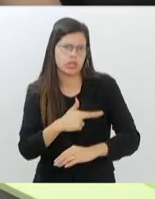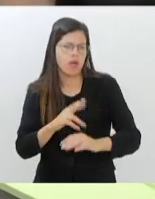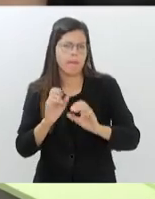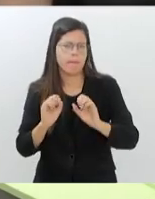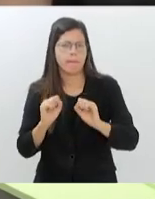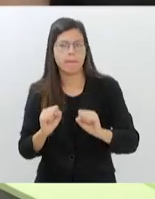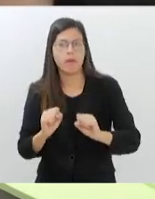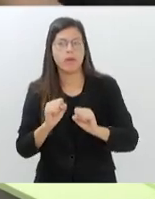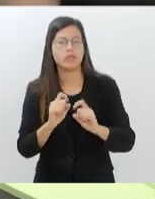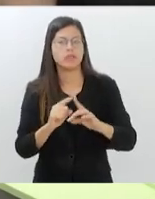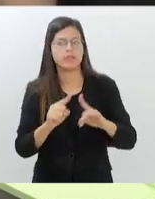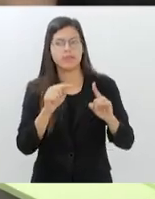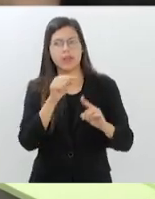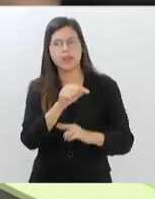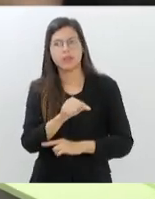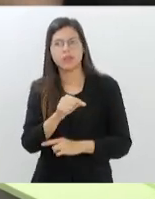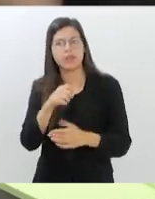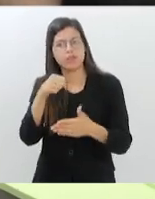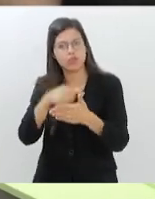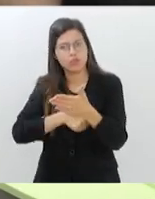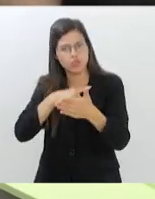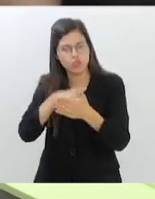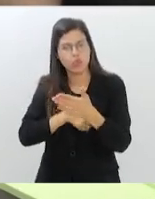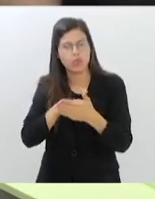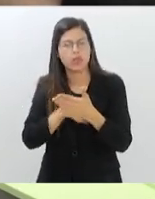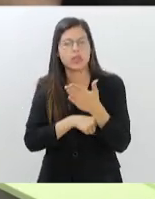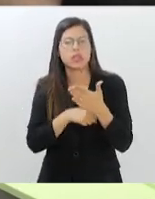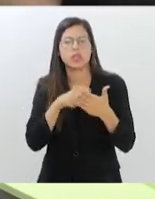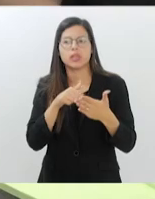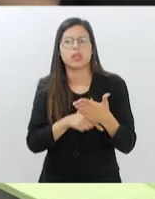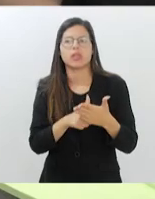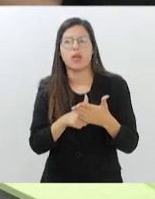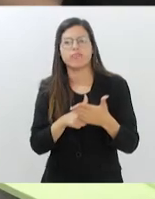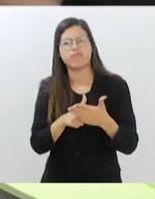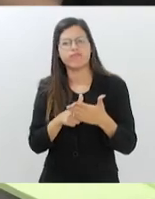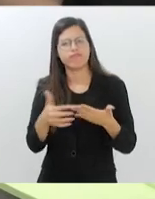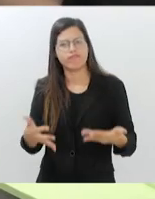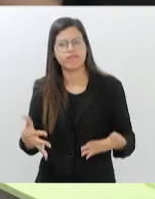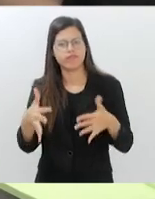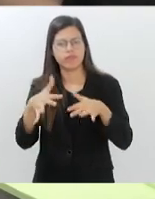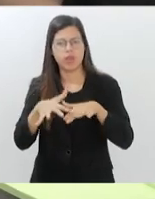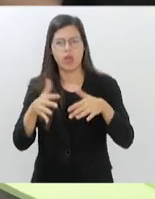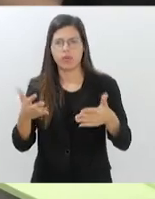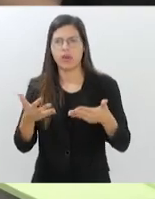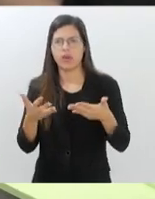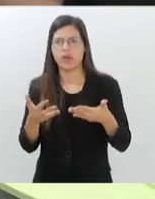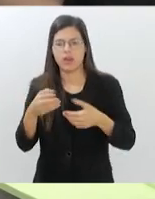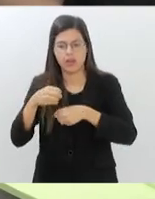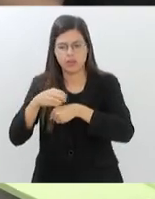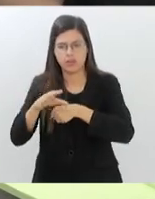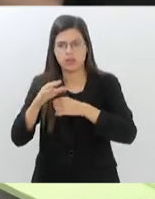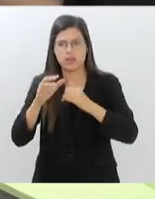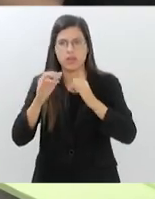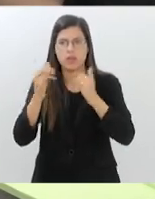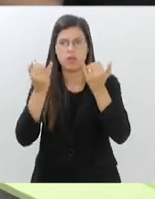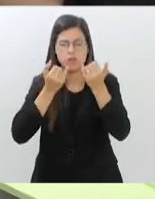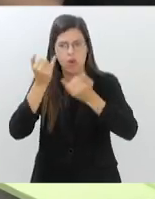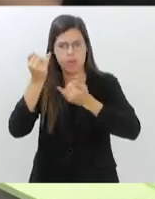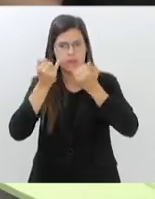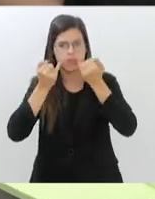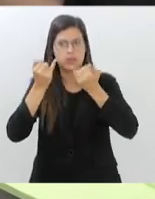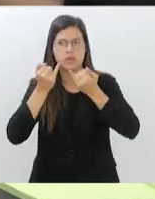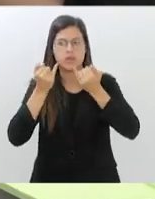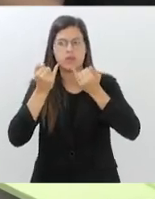excelência é um lutador da da inclusão eu queria dar essa informação para todos nós